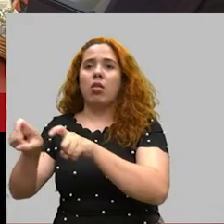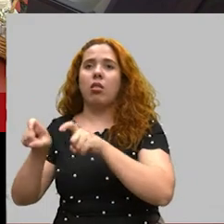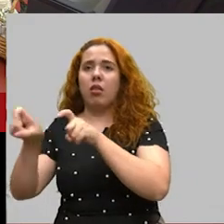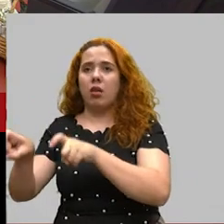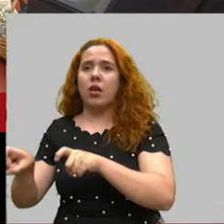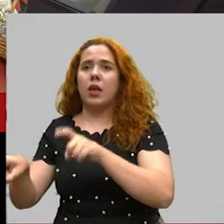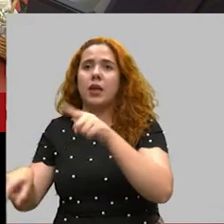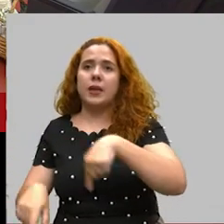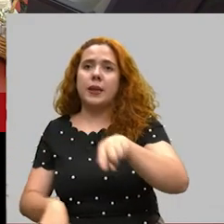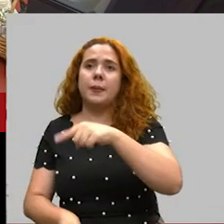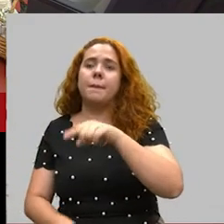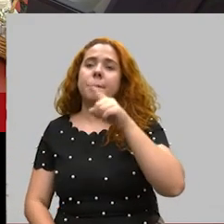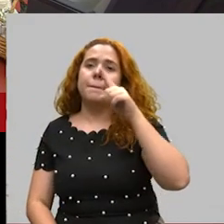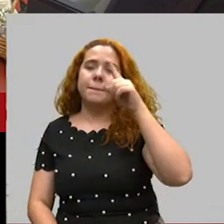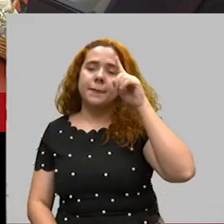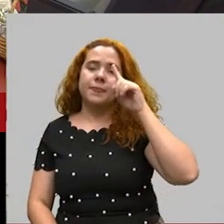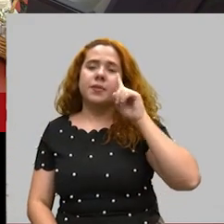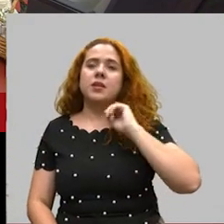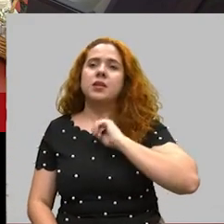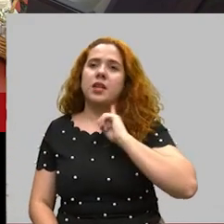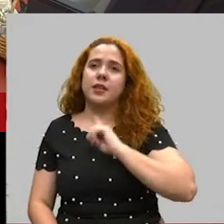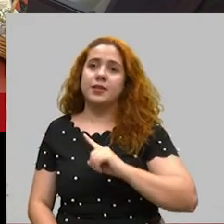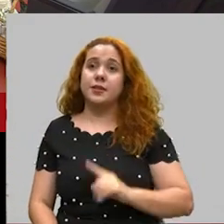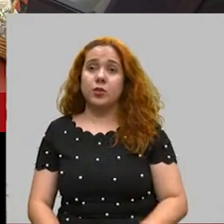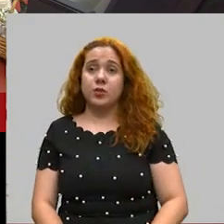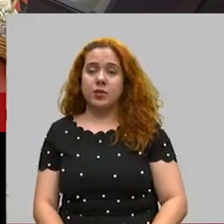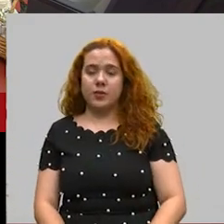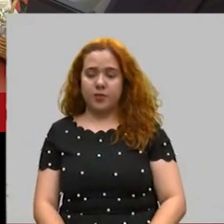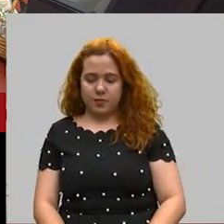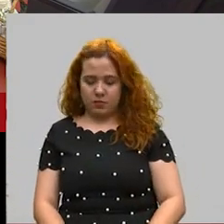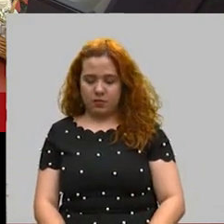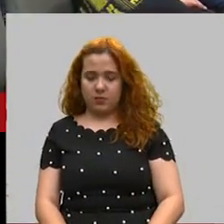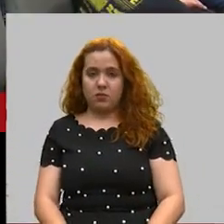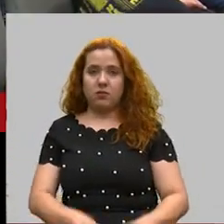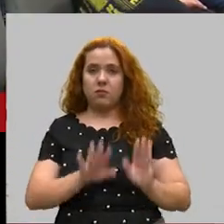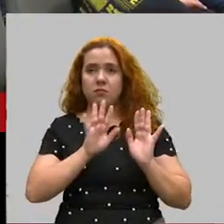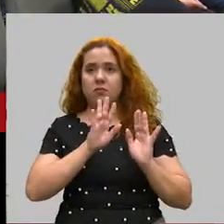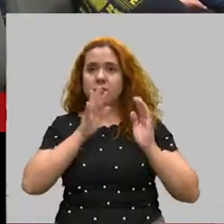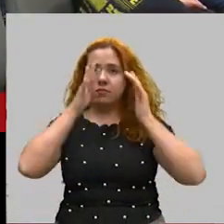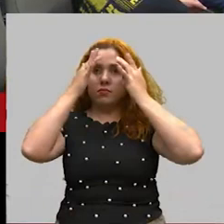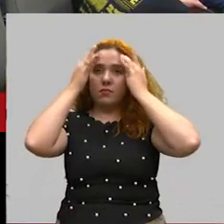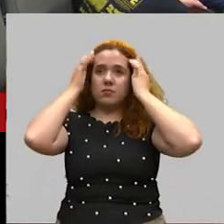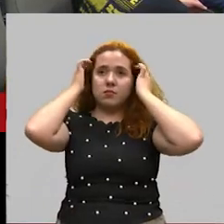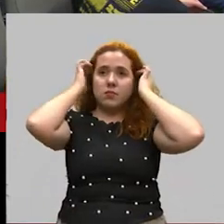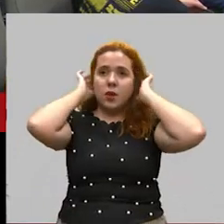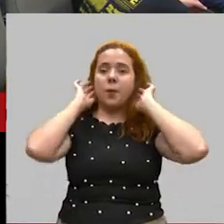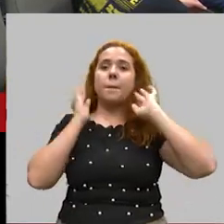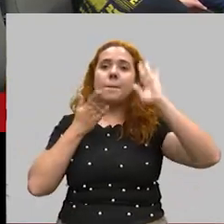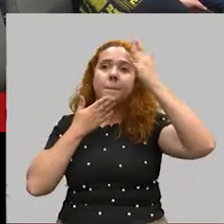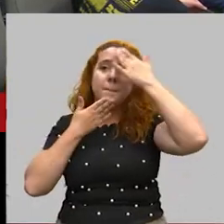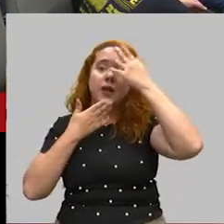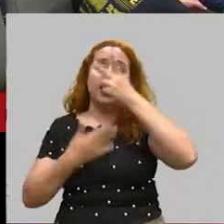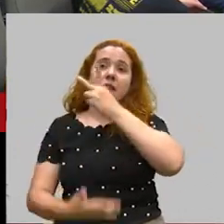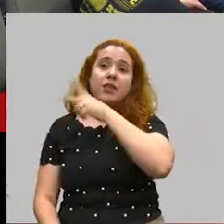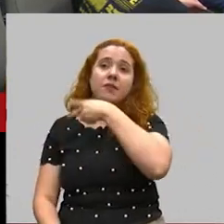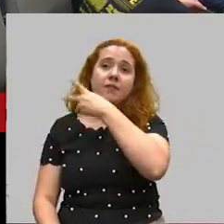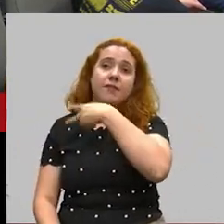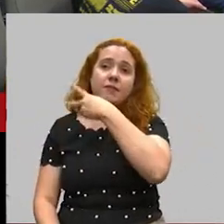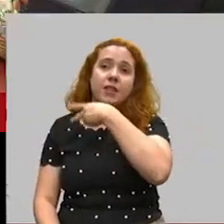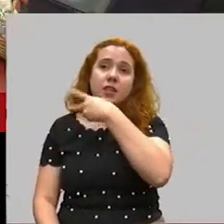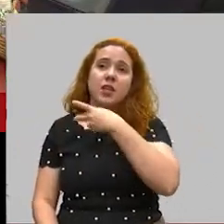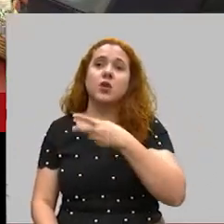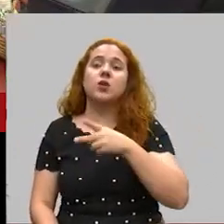Mineiro em Minas Gerais muito obrigada obrigado vereadora Jéssica Braga